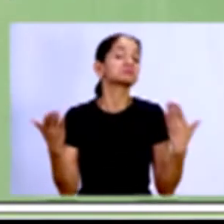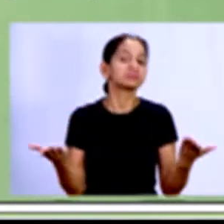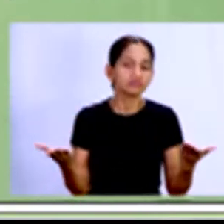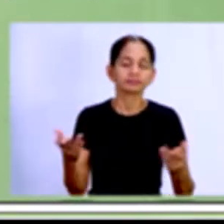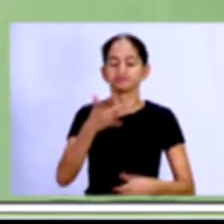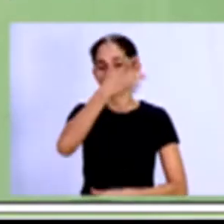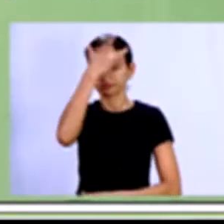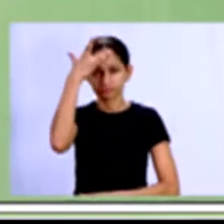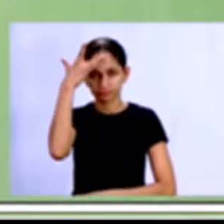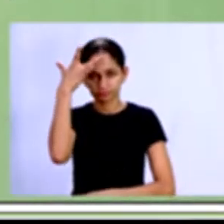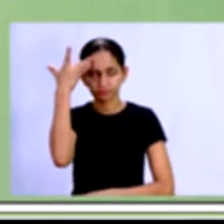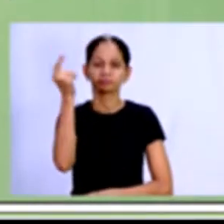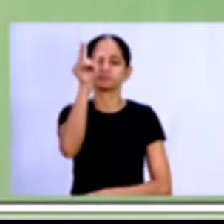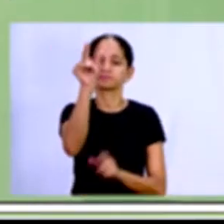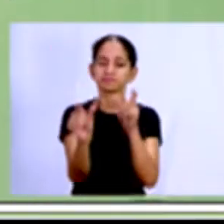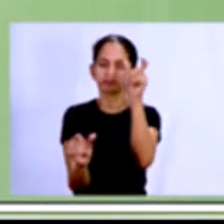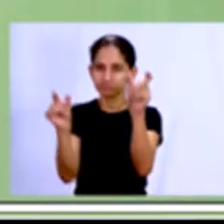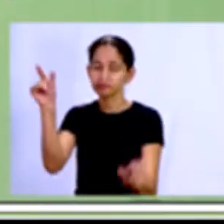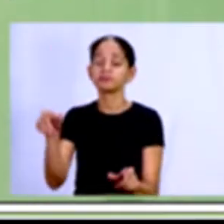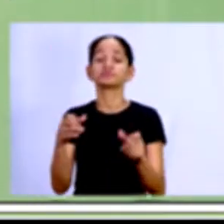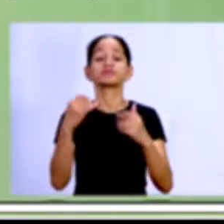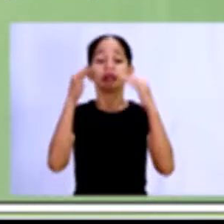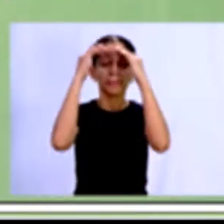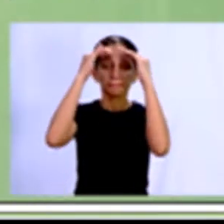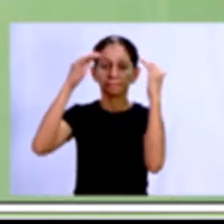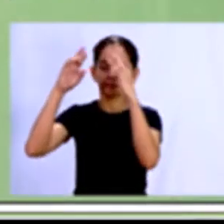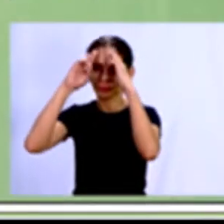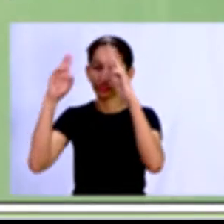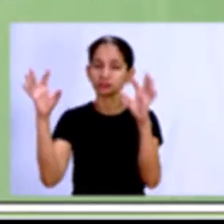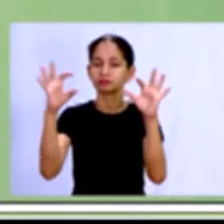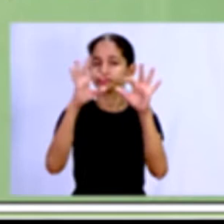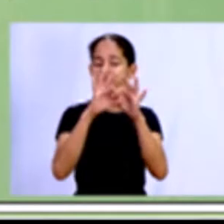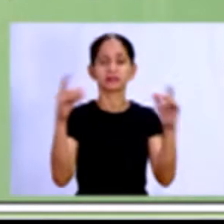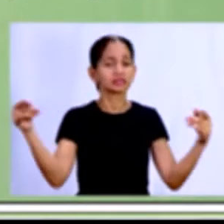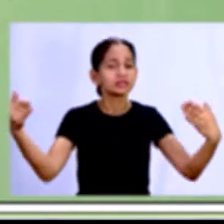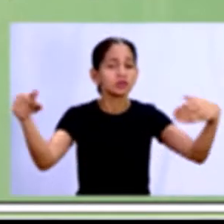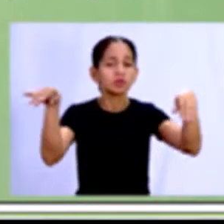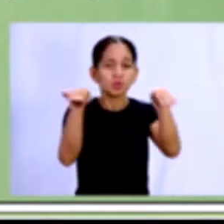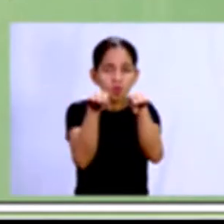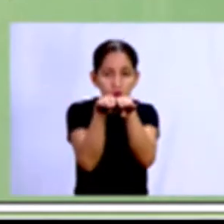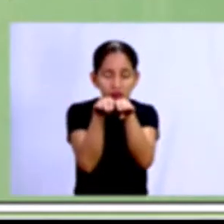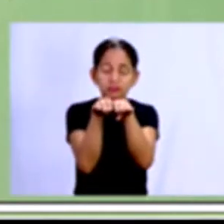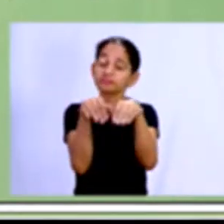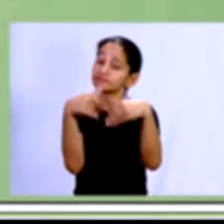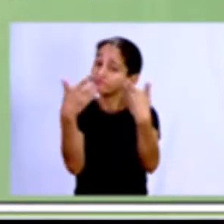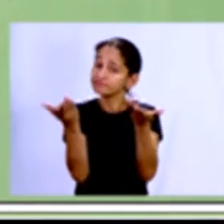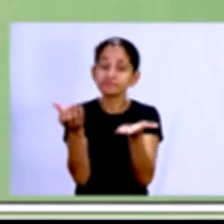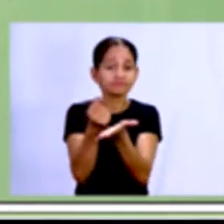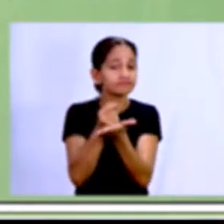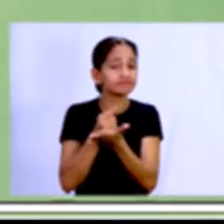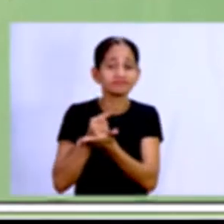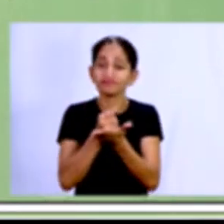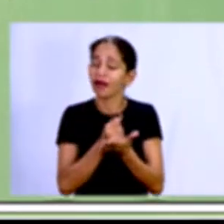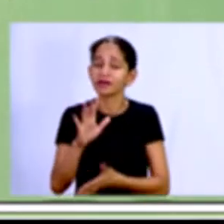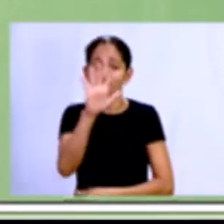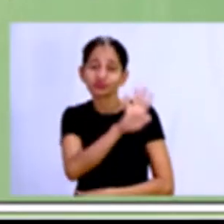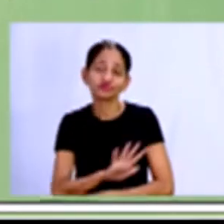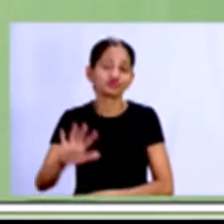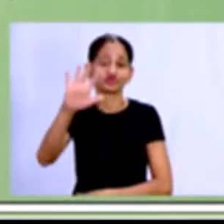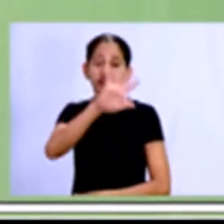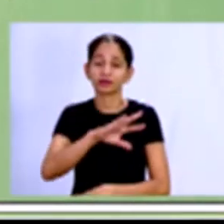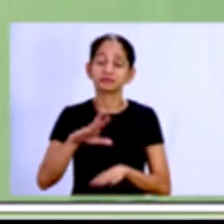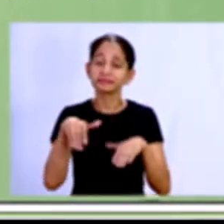aquela pessoa que respeita o outro, né? Basicamente é isso. Então,